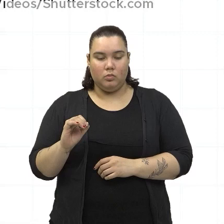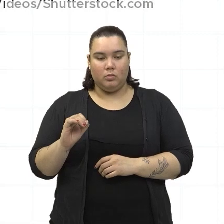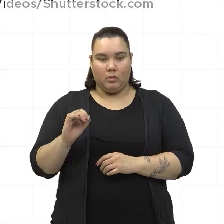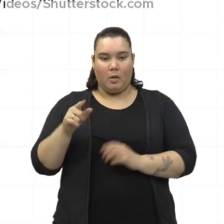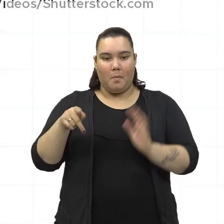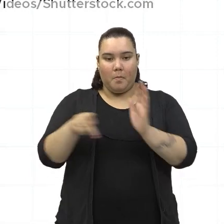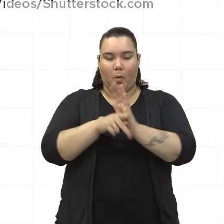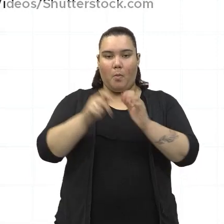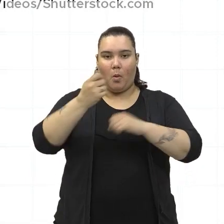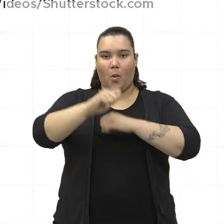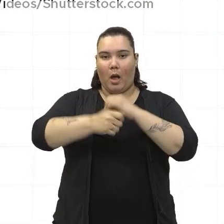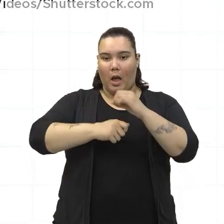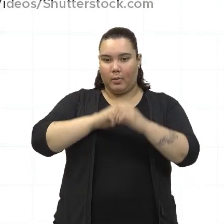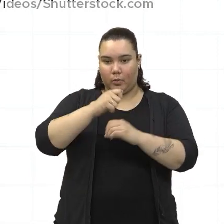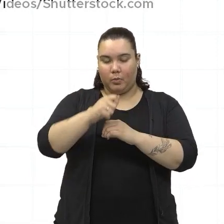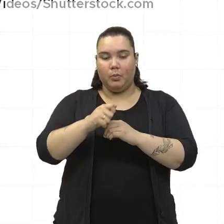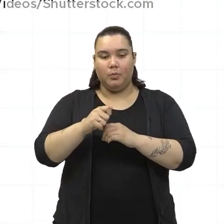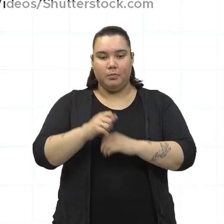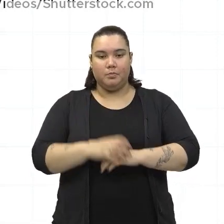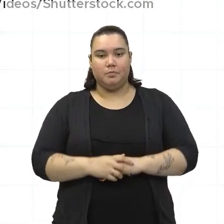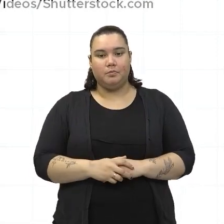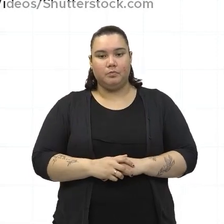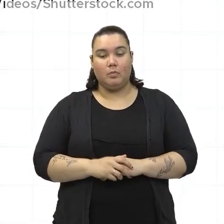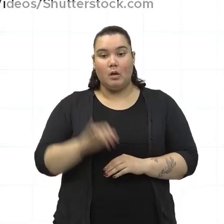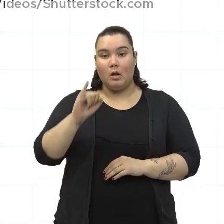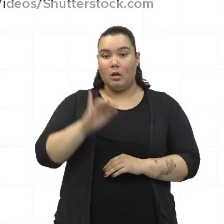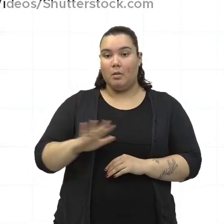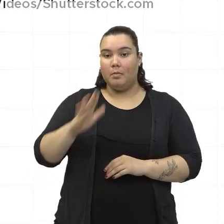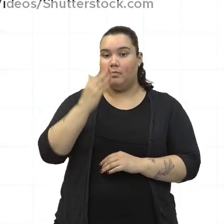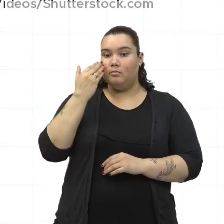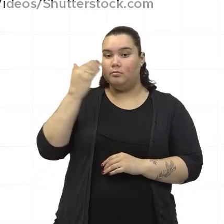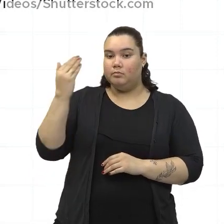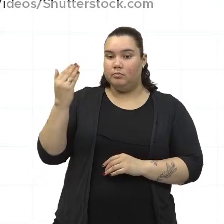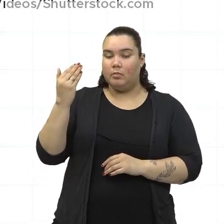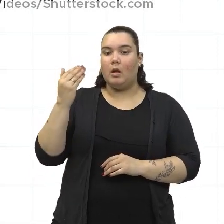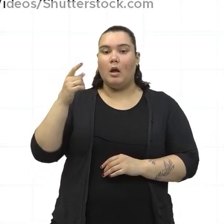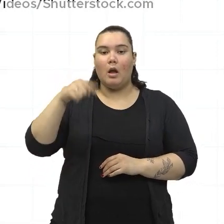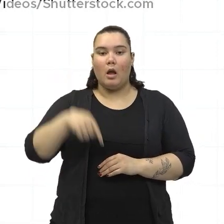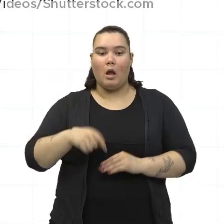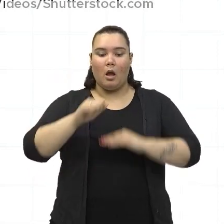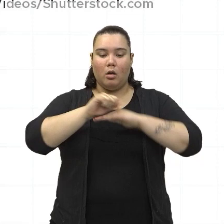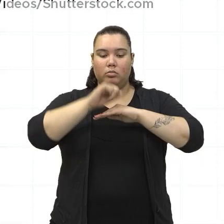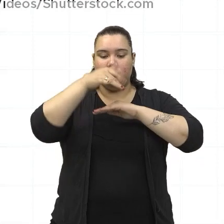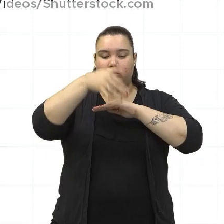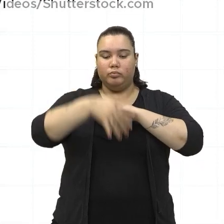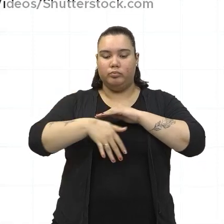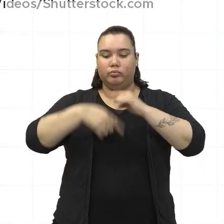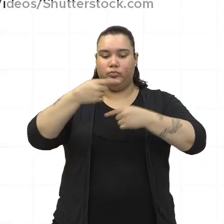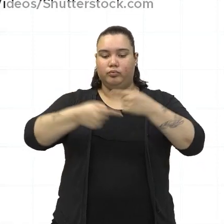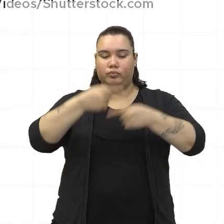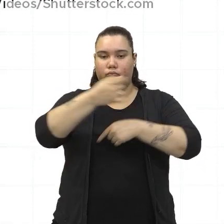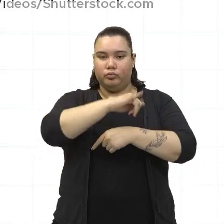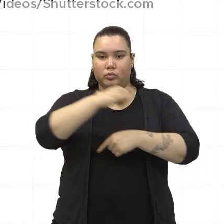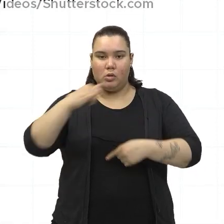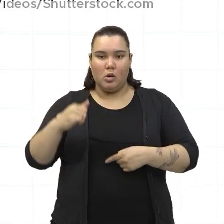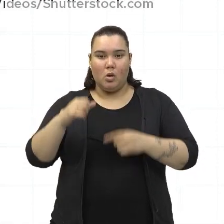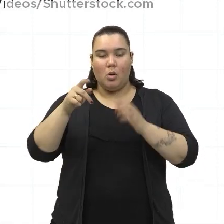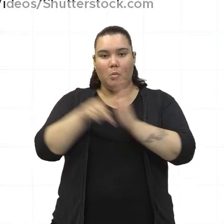vista aérea ali da usina hidrelétrica de Itaipu, né, que fica localizada ali na região sul,